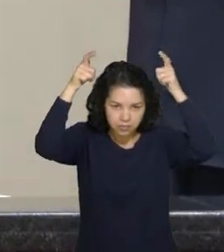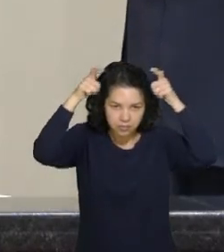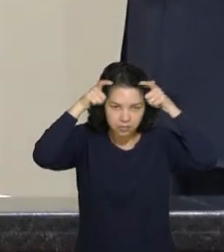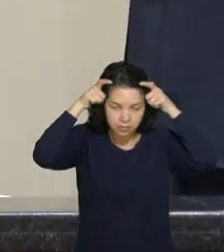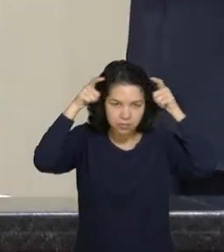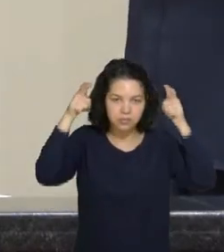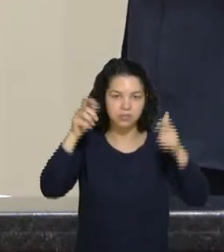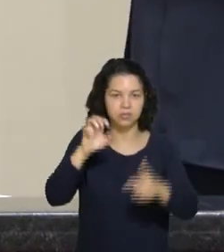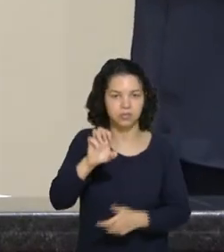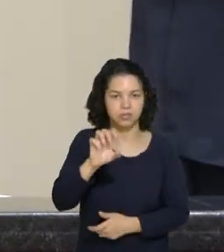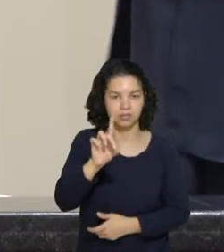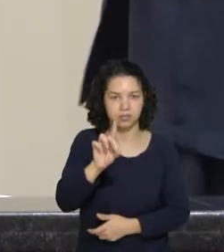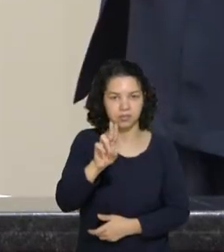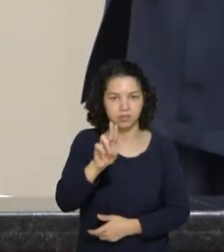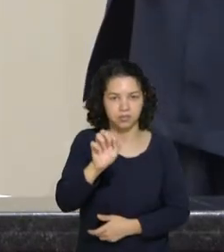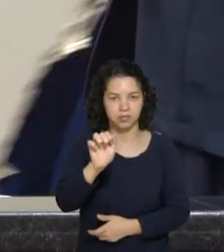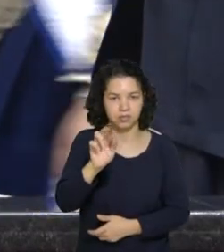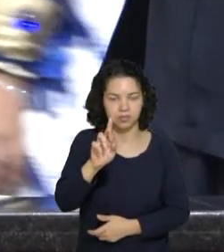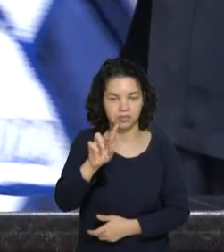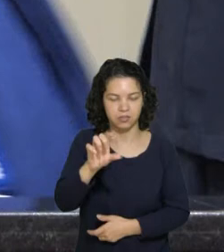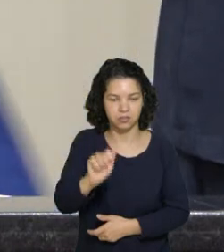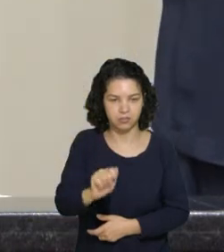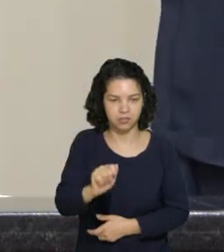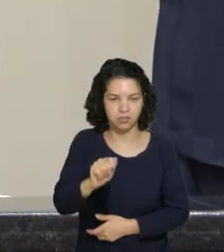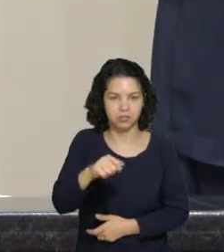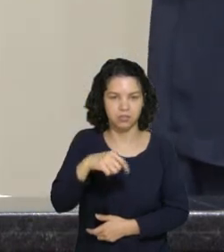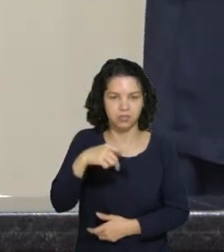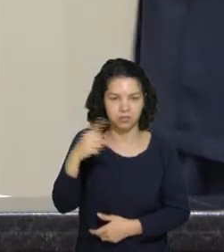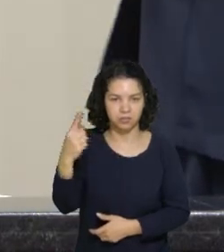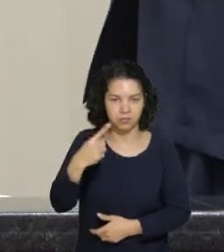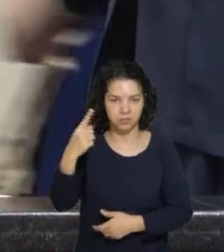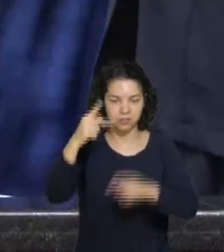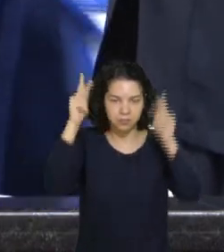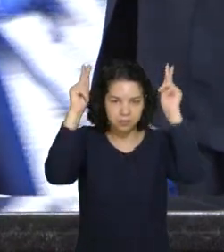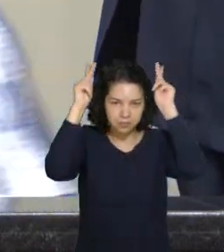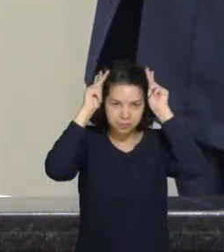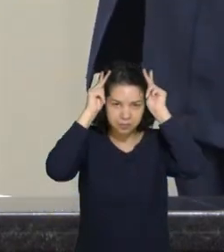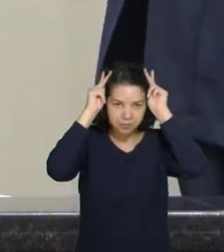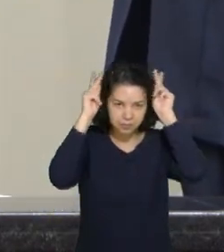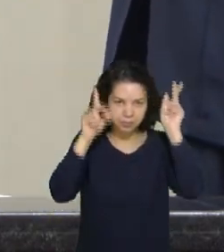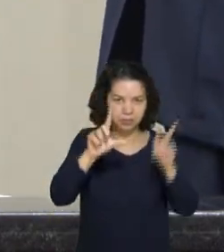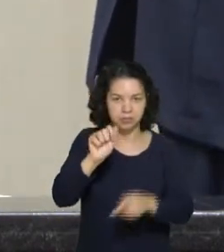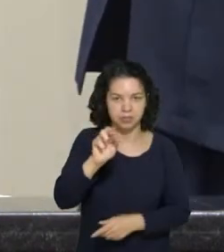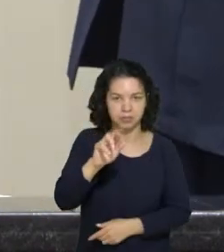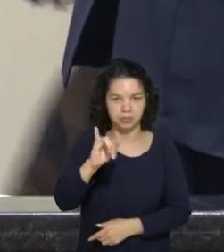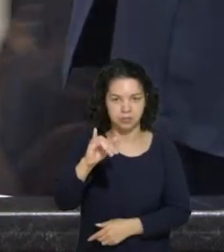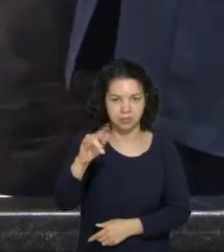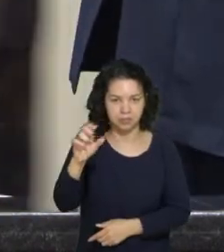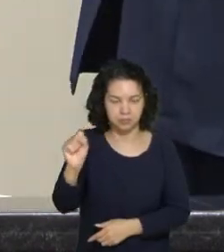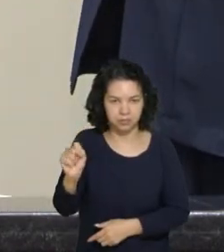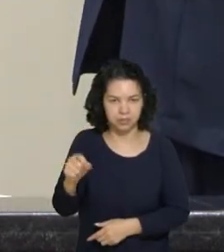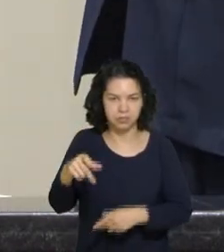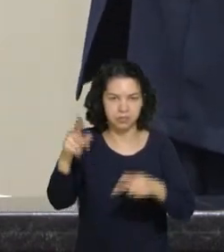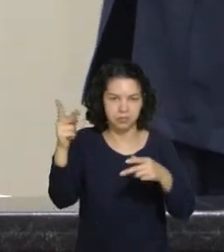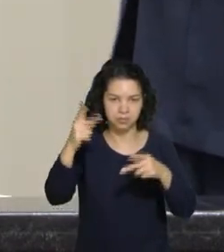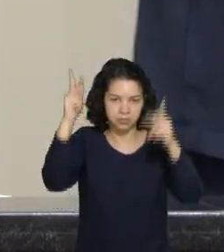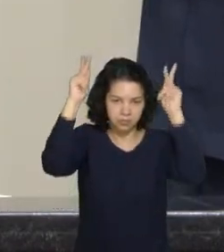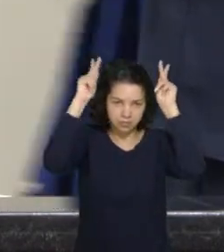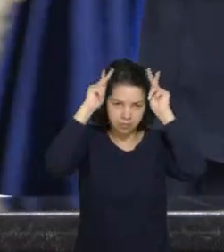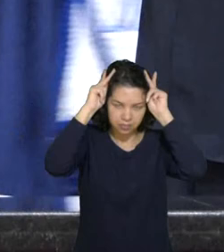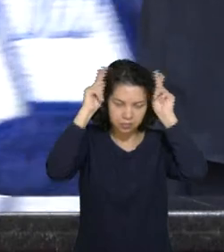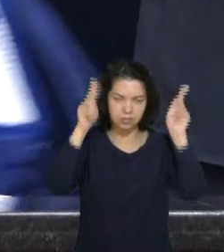Eduarda Souza, da primeira princesa Larissa Sandri, segunda princesa